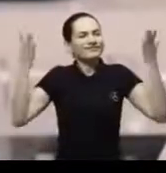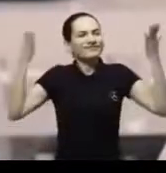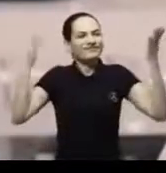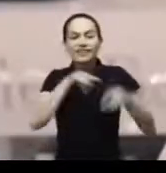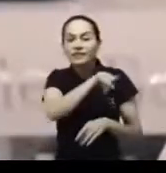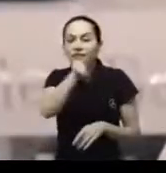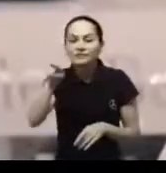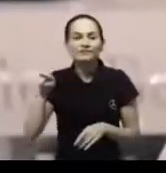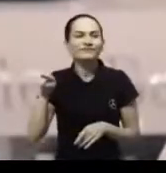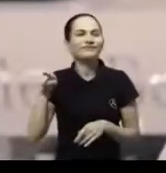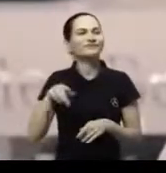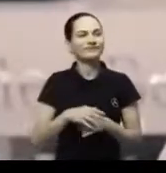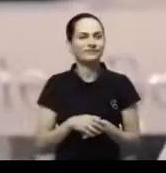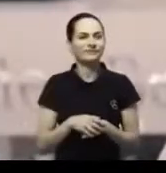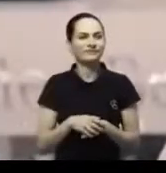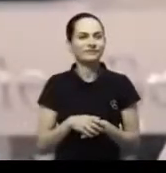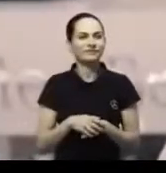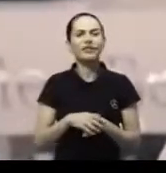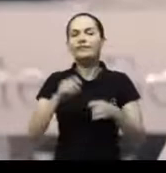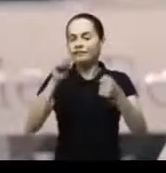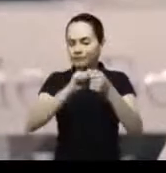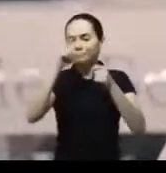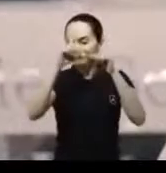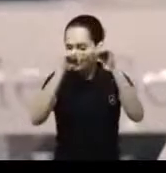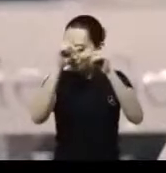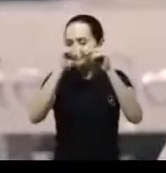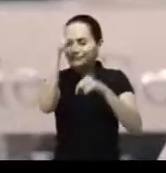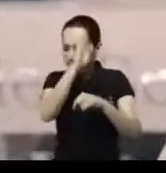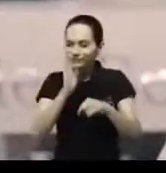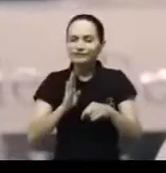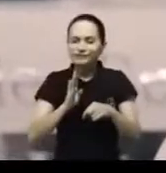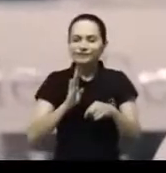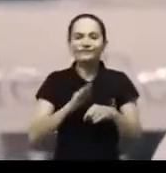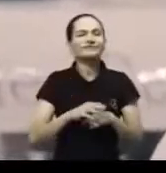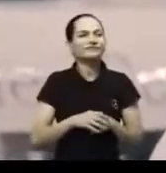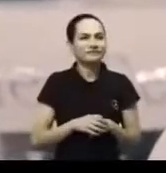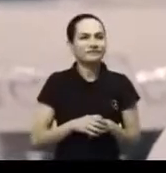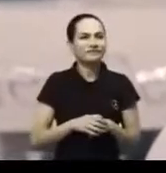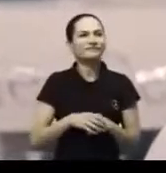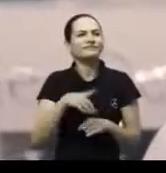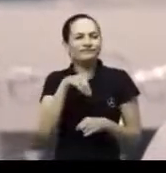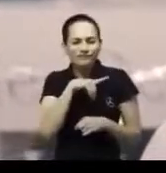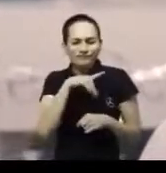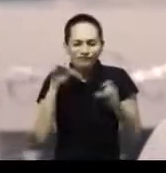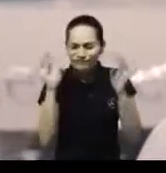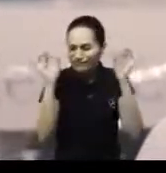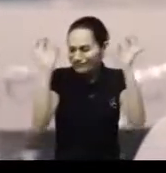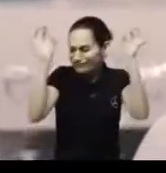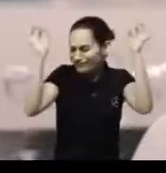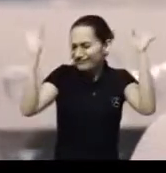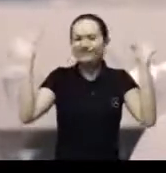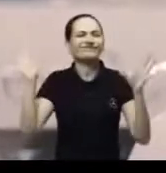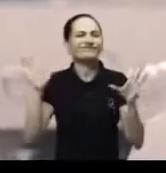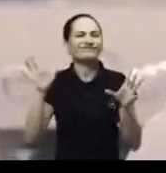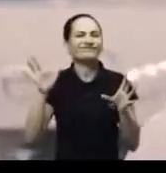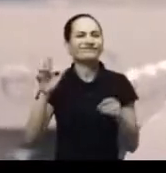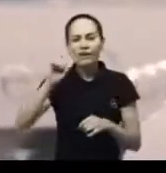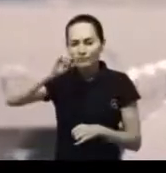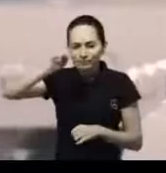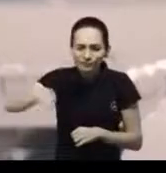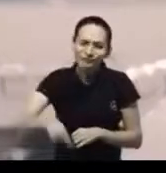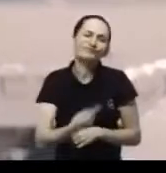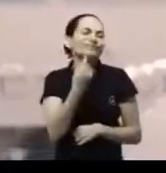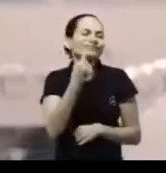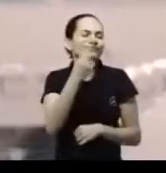para vocês que passa nessa eles pênis que o Brasil é que se tinham que ser ao especial para mim